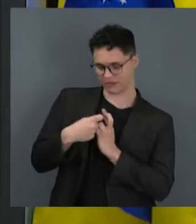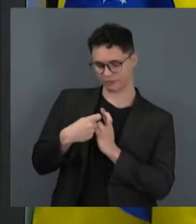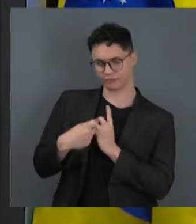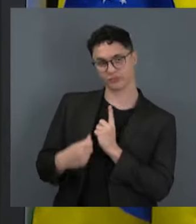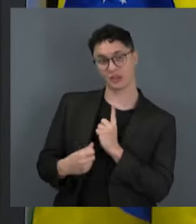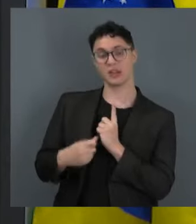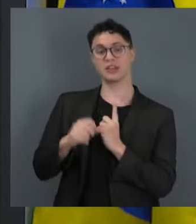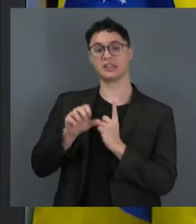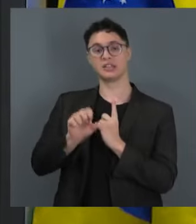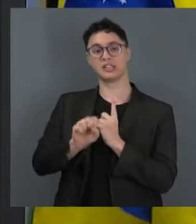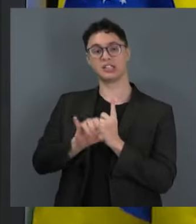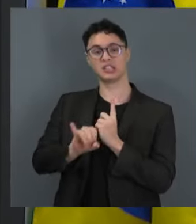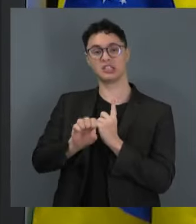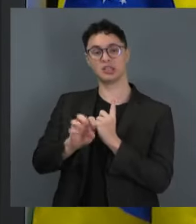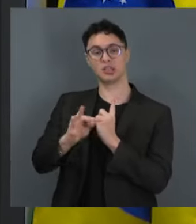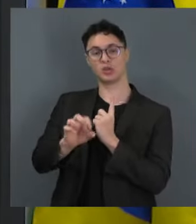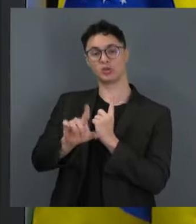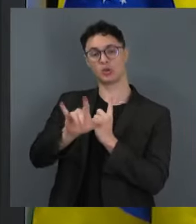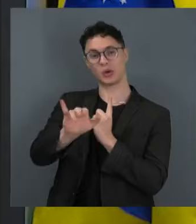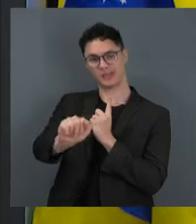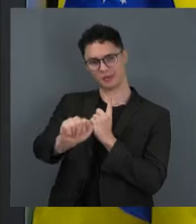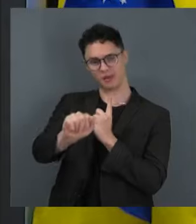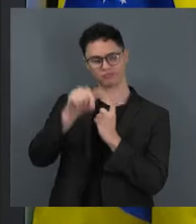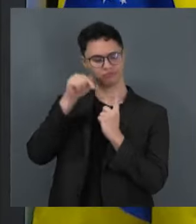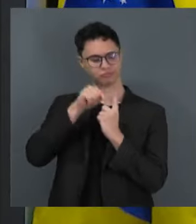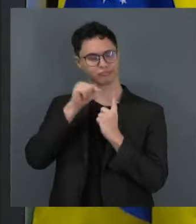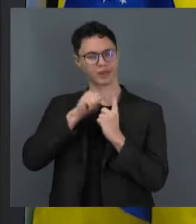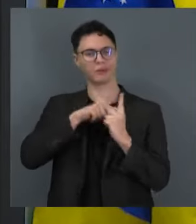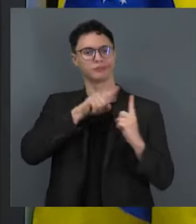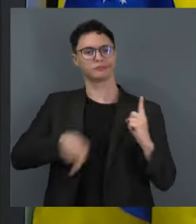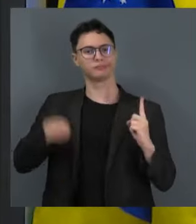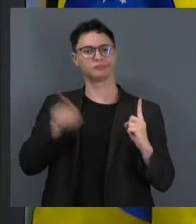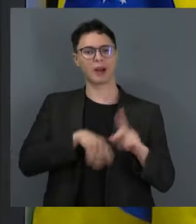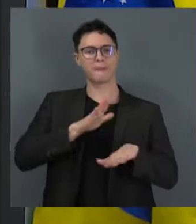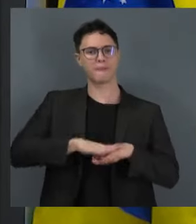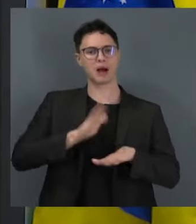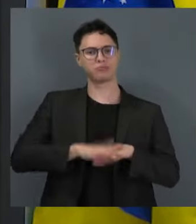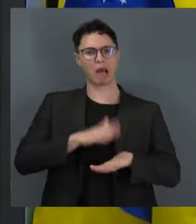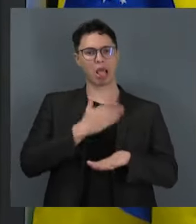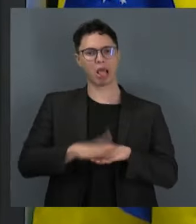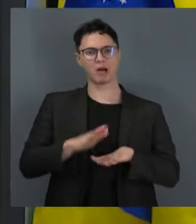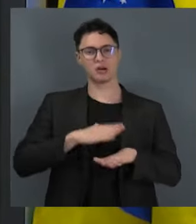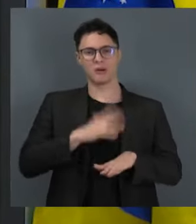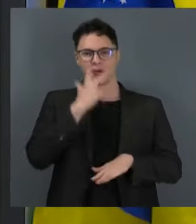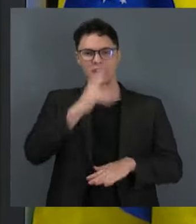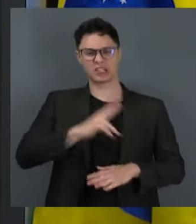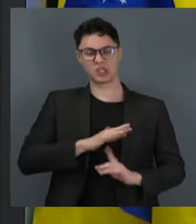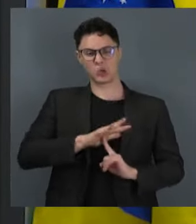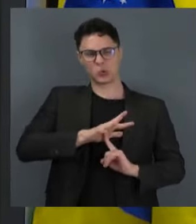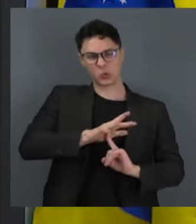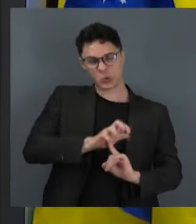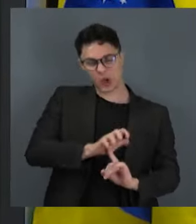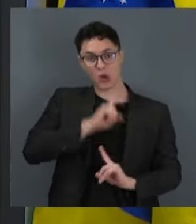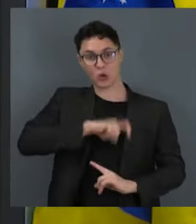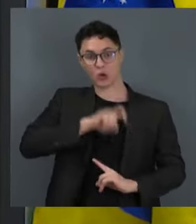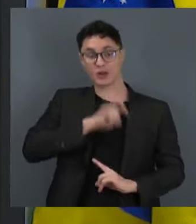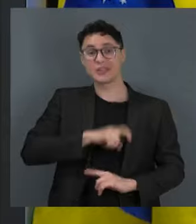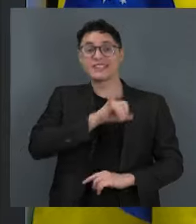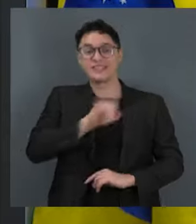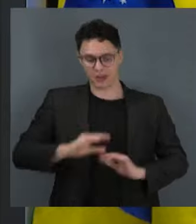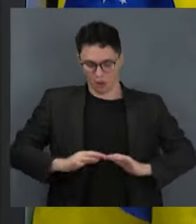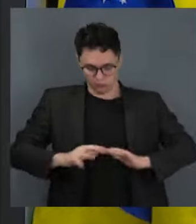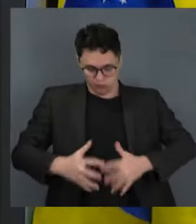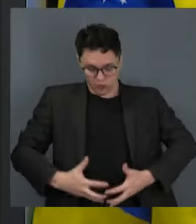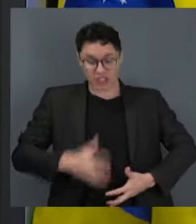decorrente de estupro a cru em crianças com mais de 22 semanas de